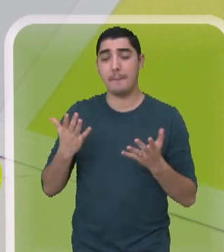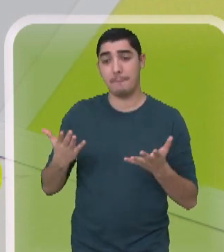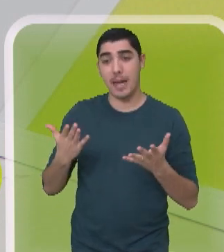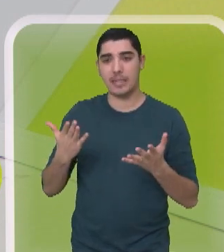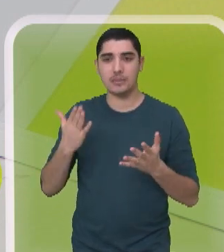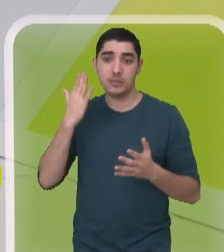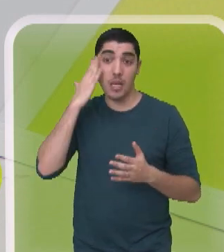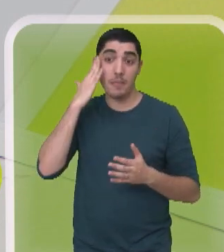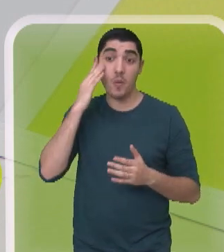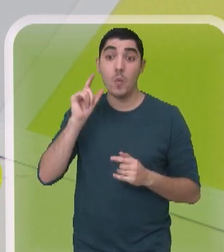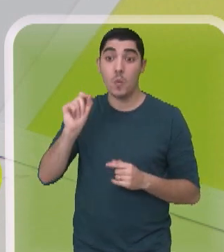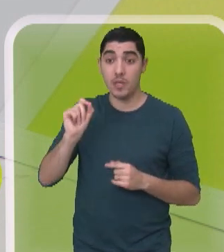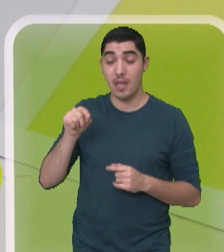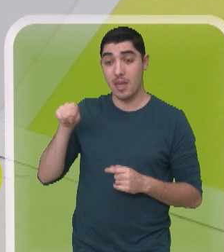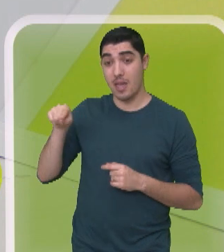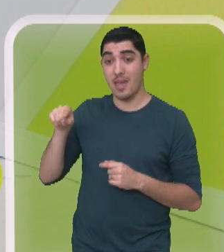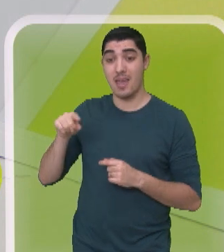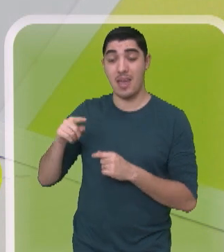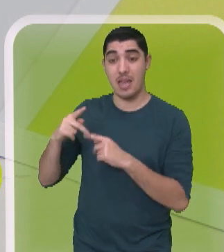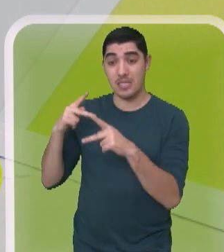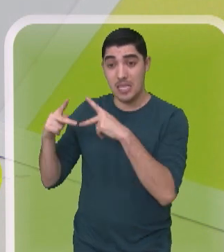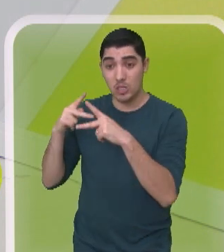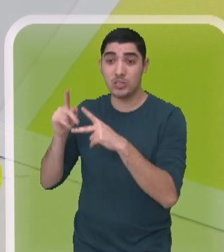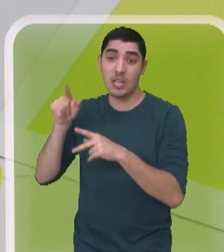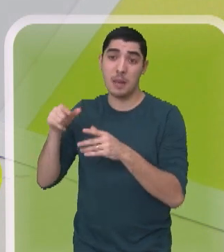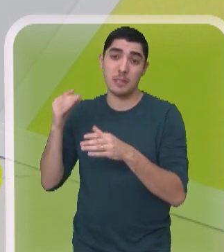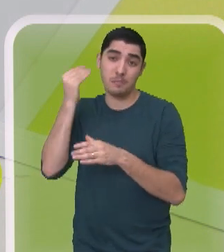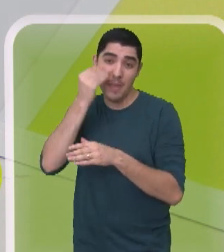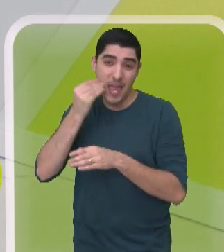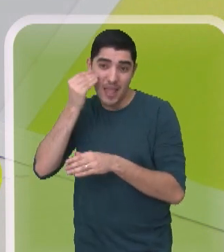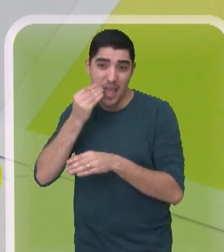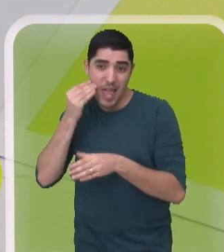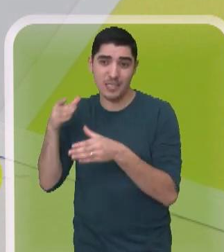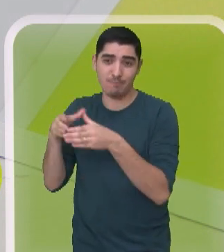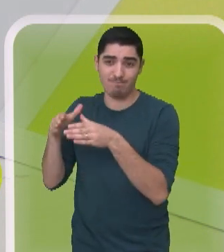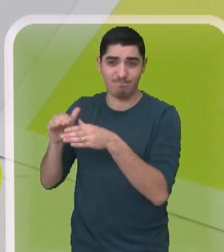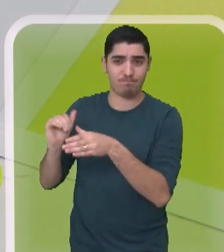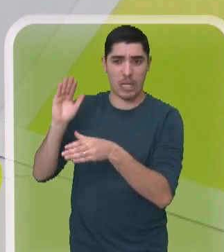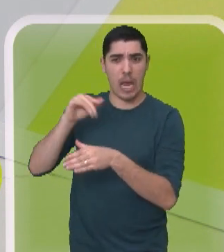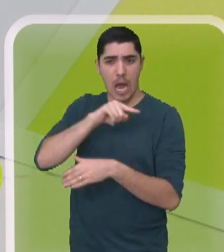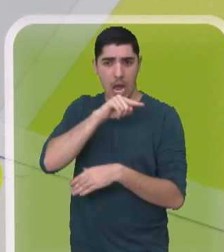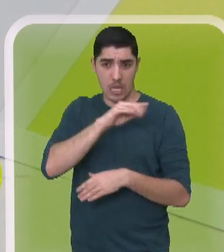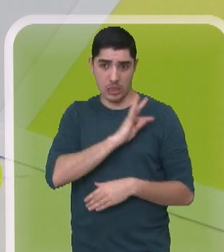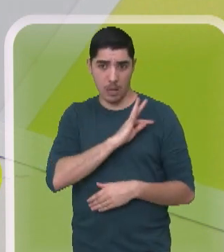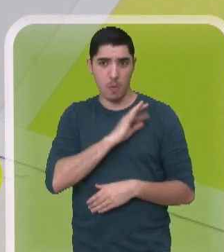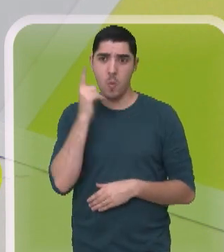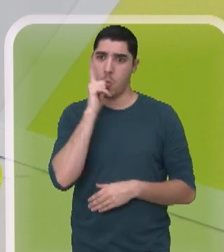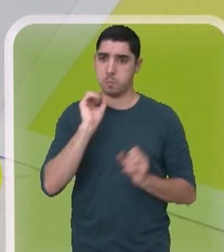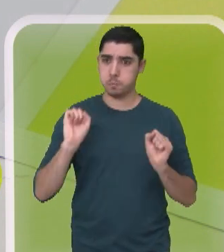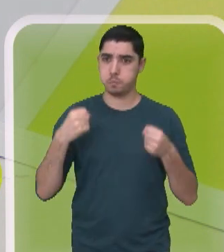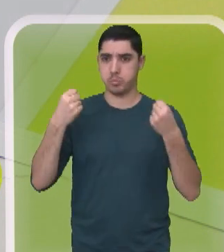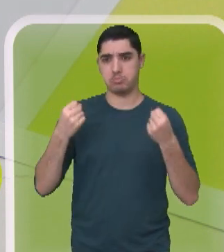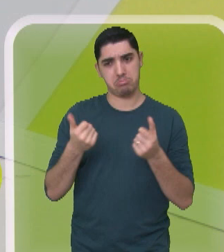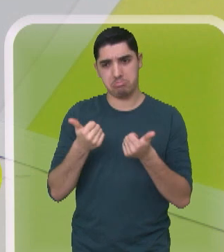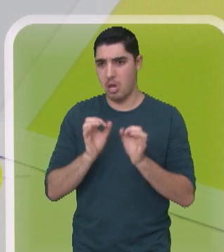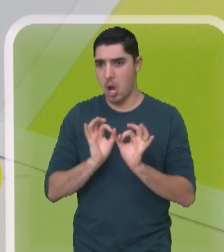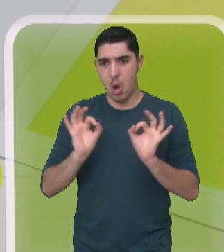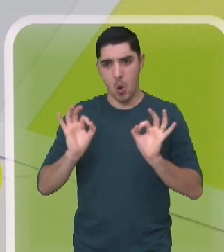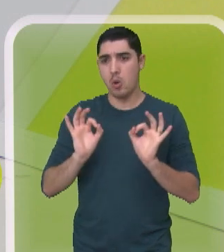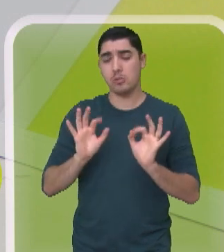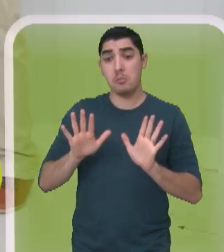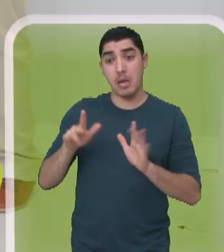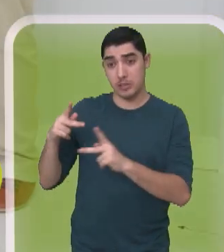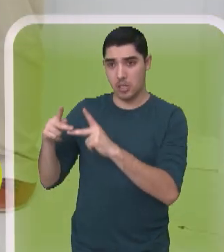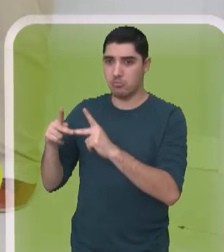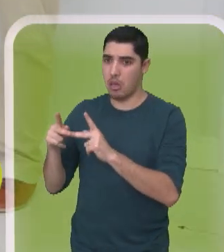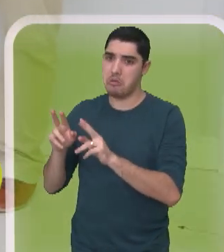que enfrentaram uma equipe que joga a liga, uma equipe mais robusta e chegaram nas oitavas de final. Tá bom demais para os meninos do Taboão e o São José fez aquilo que se esperava, né,